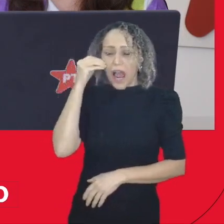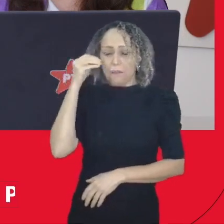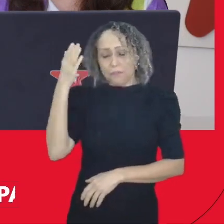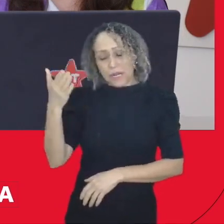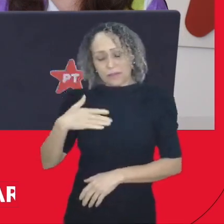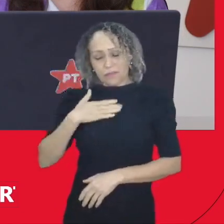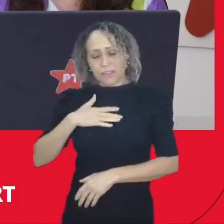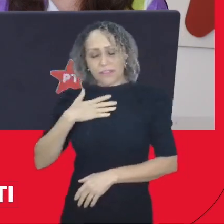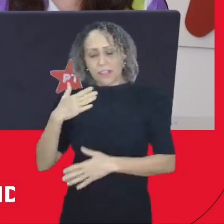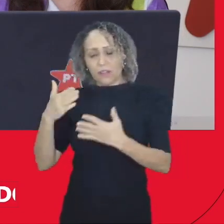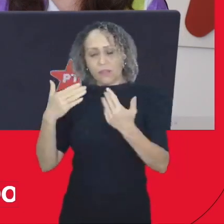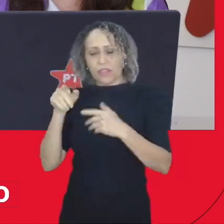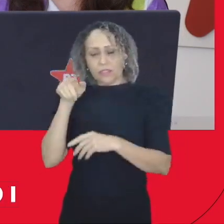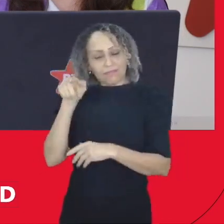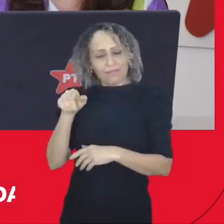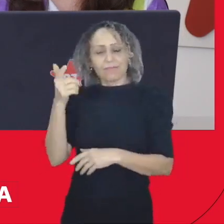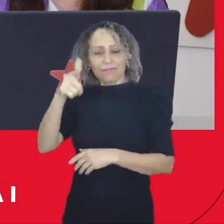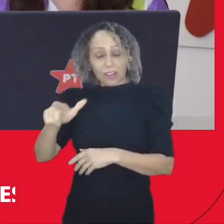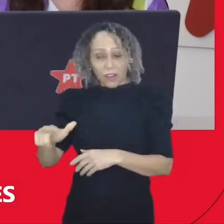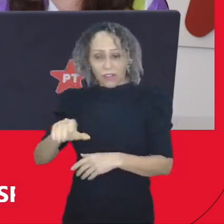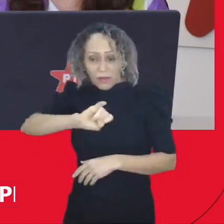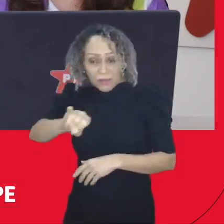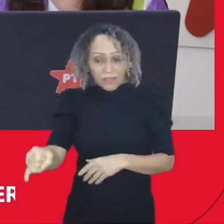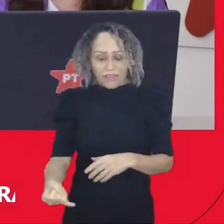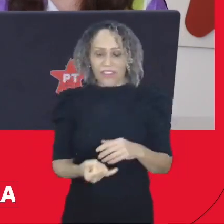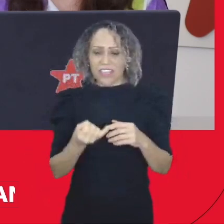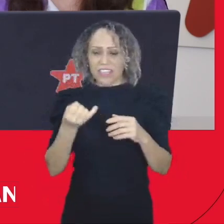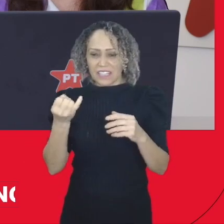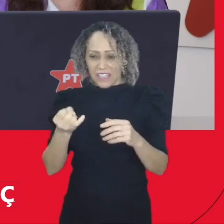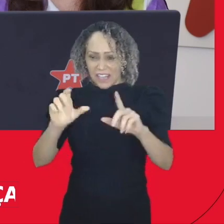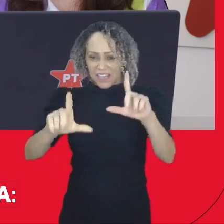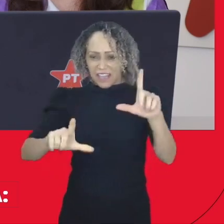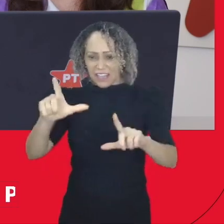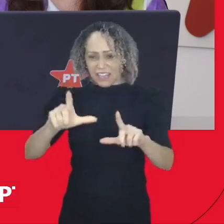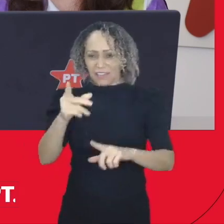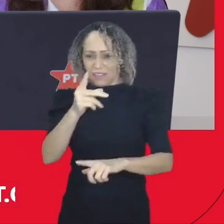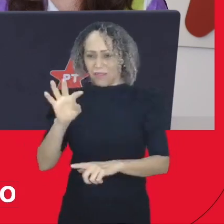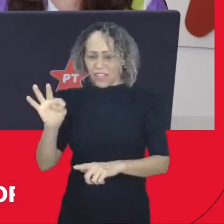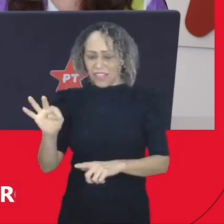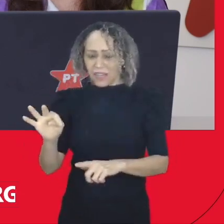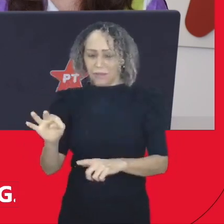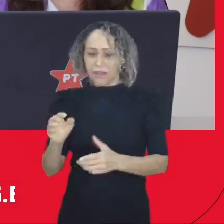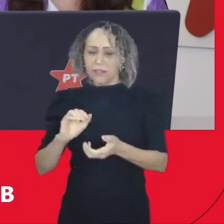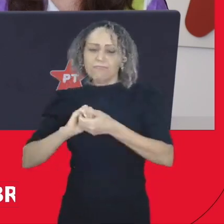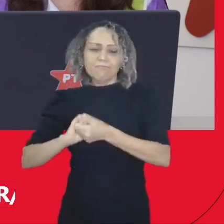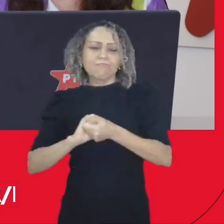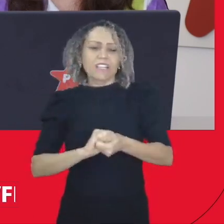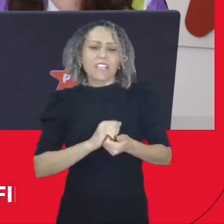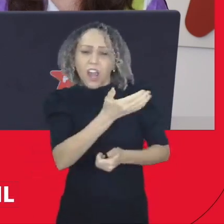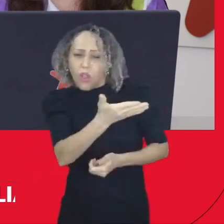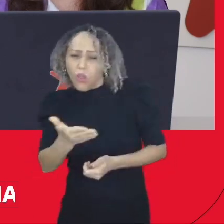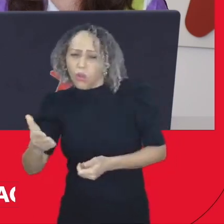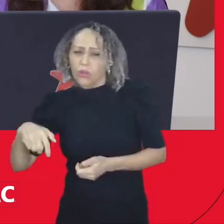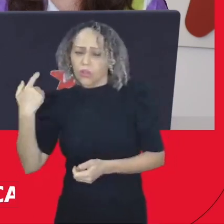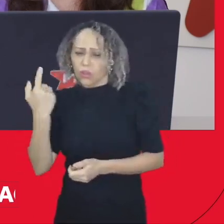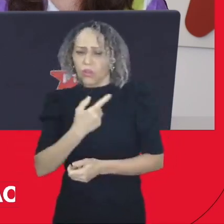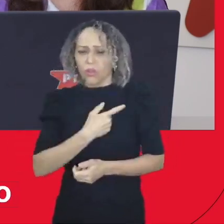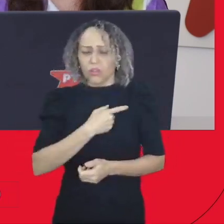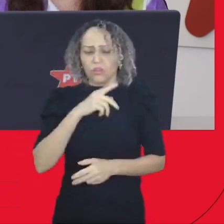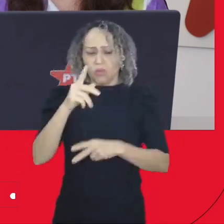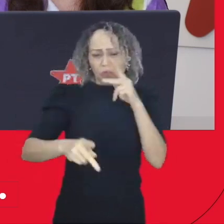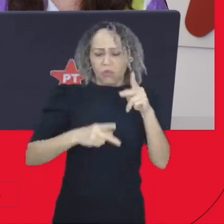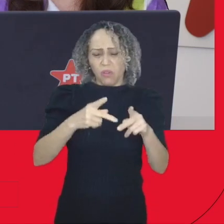vez. Aproveitar esse canal direto com os nossos militantes para cumprimentar todo o nosso povo, militante do Partido dos Trabalhadores, do